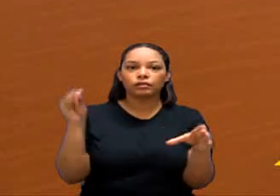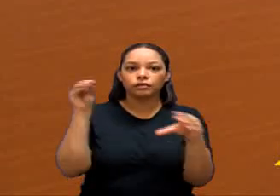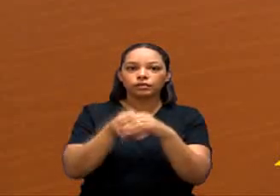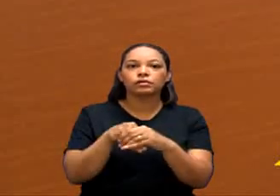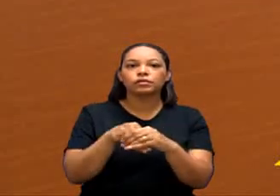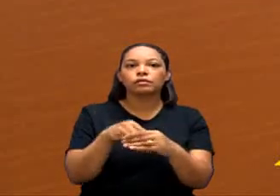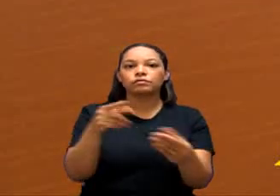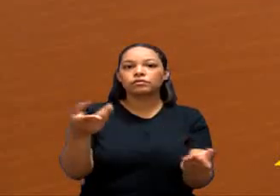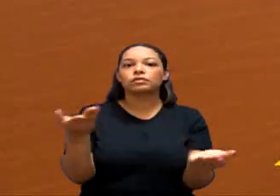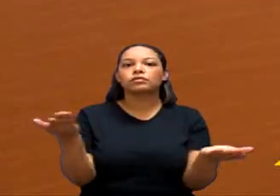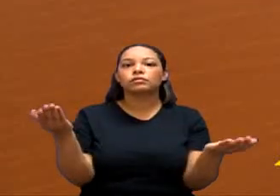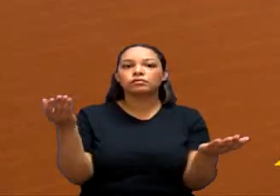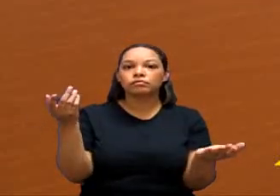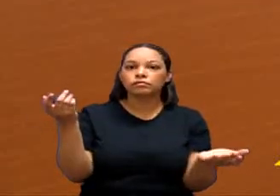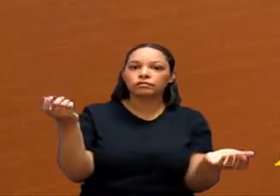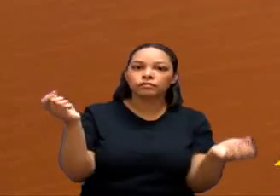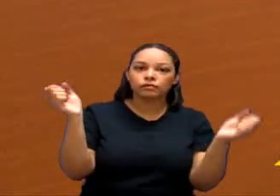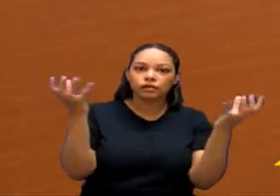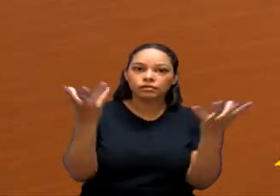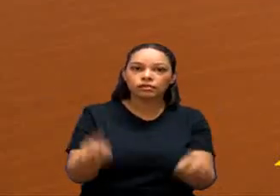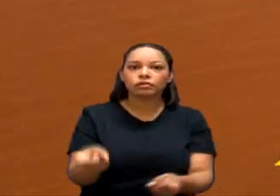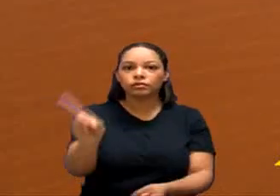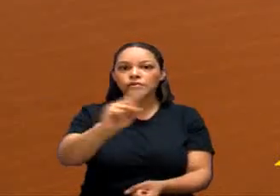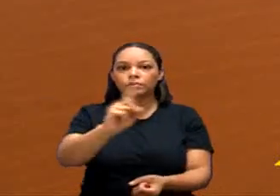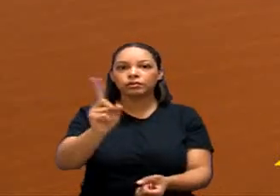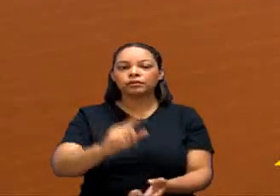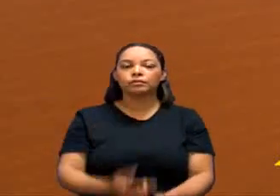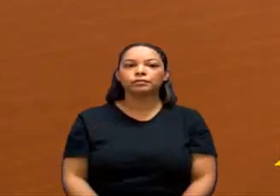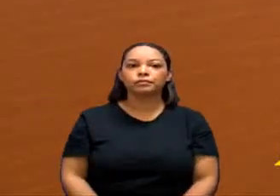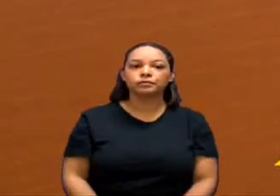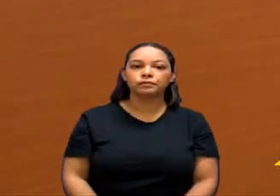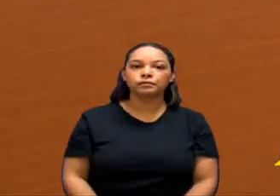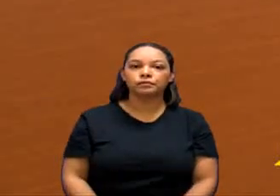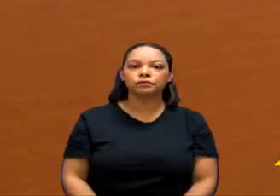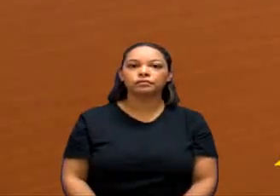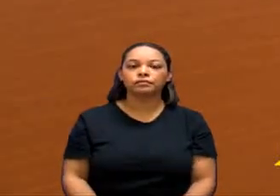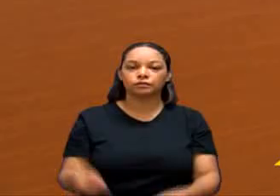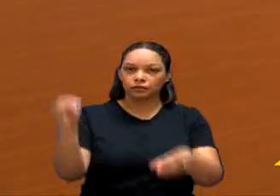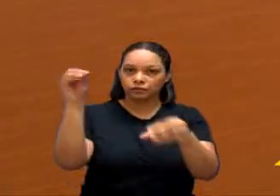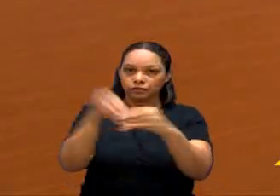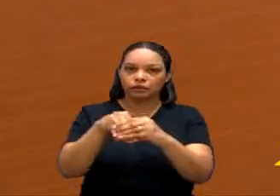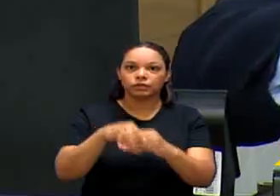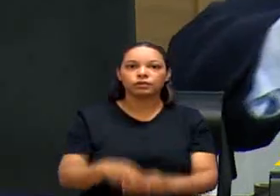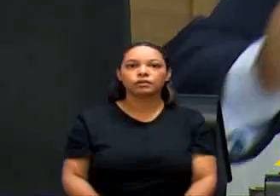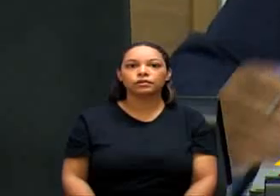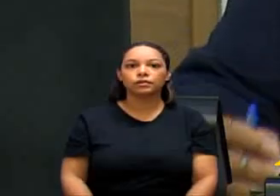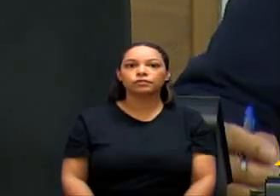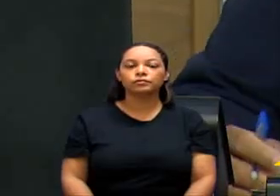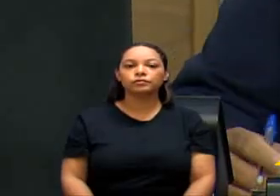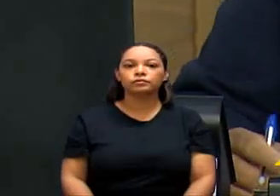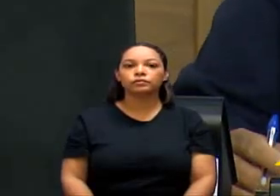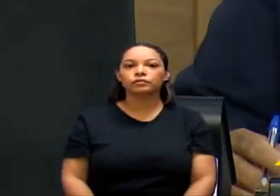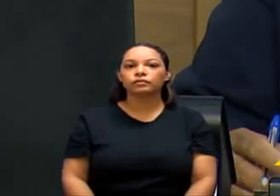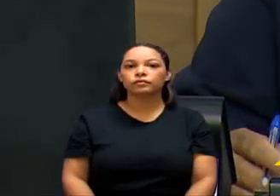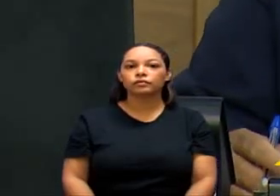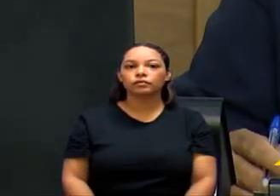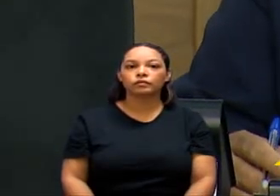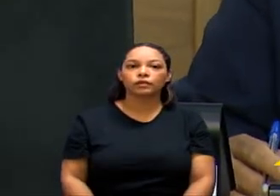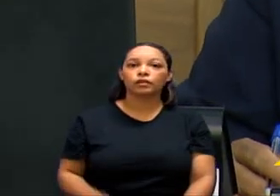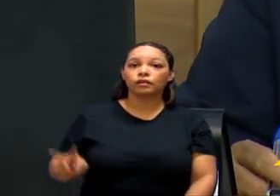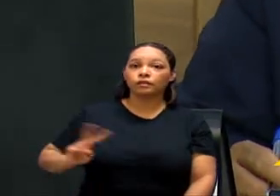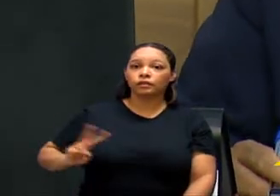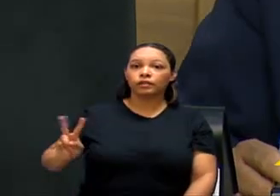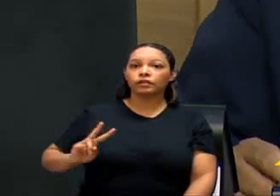concordam, permaneçam como estão, aprovado. Eu coloco em votação os requerimentos não destacados. Os vereadores que